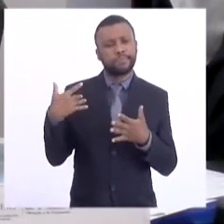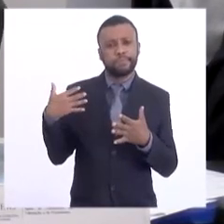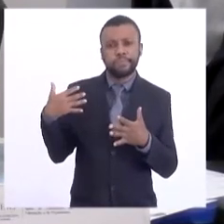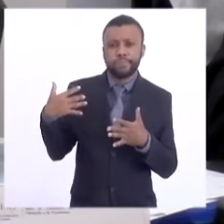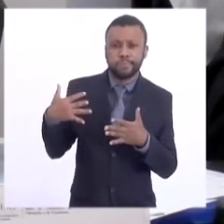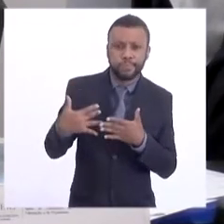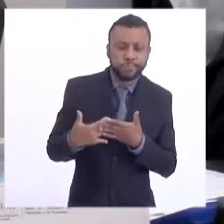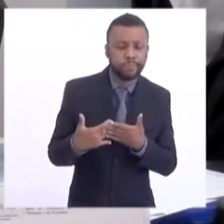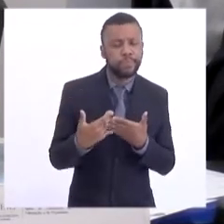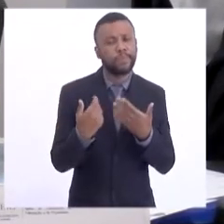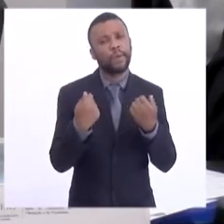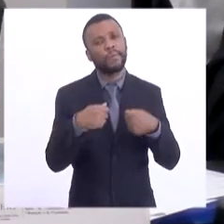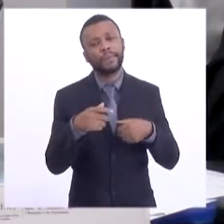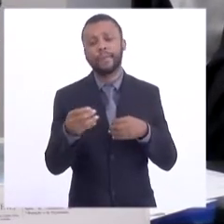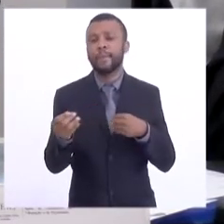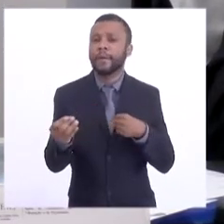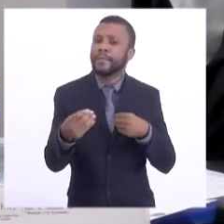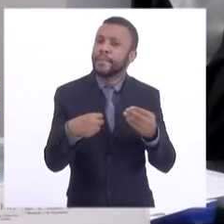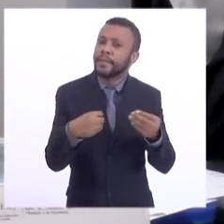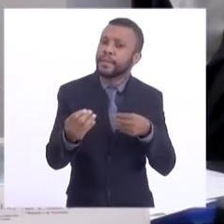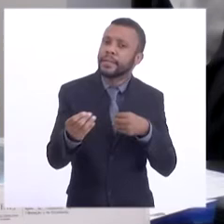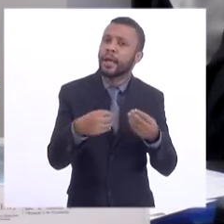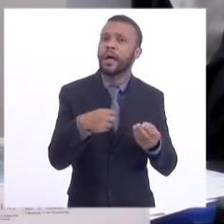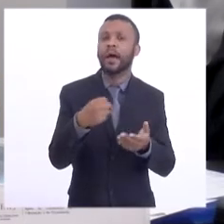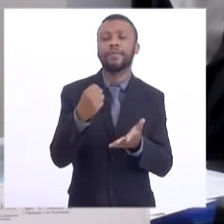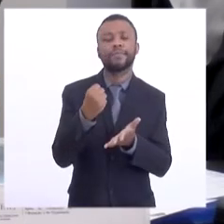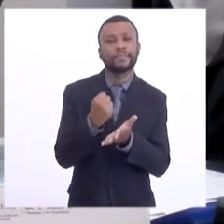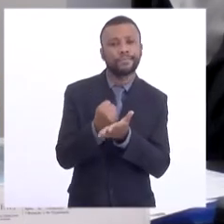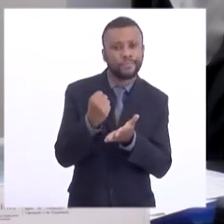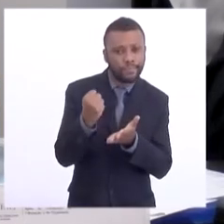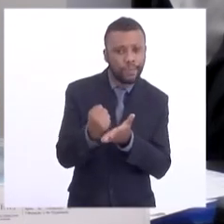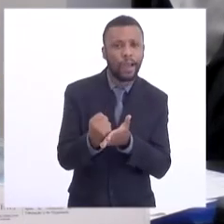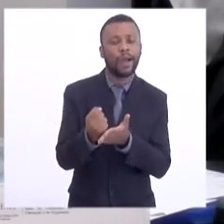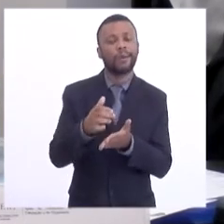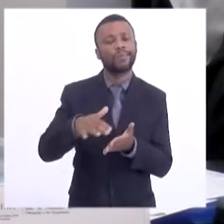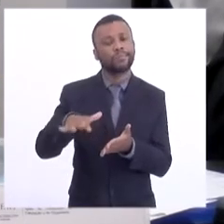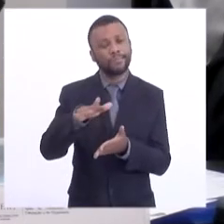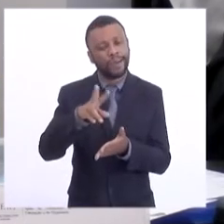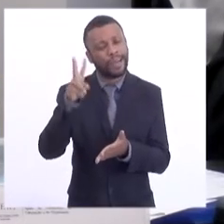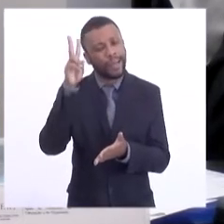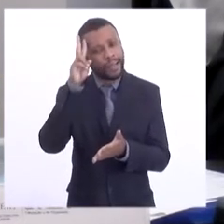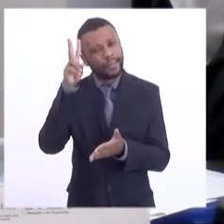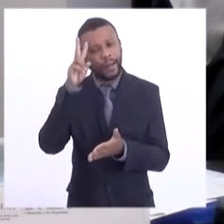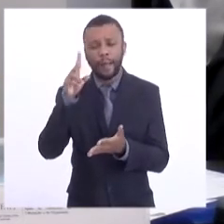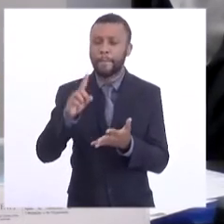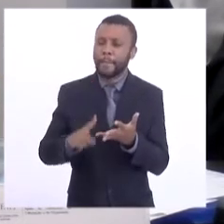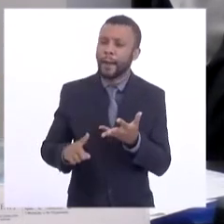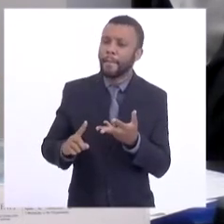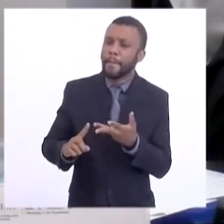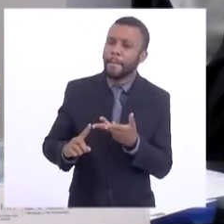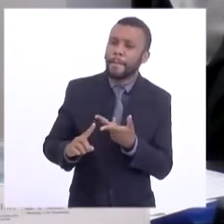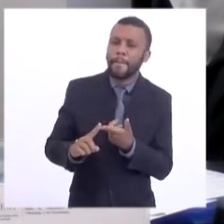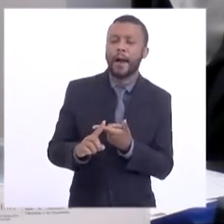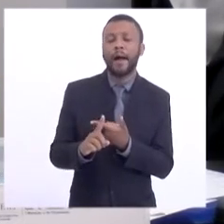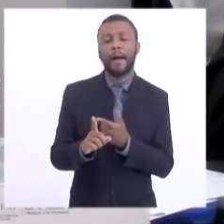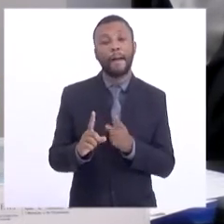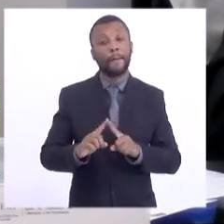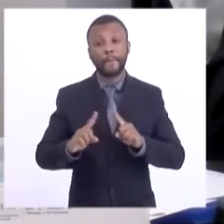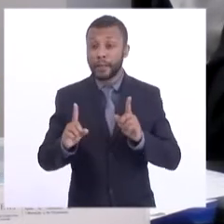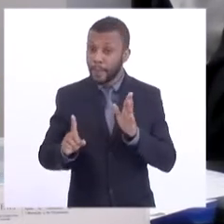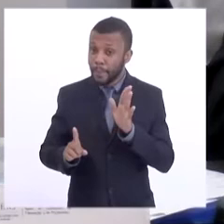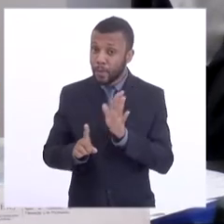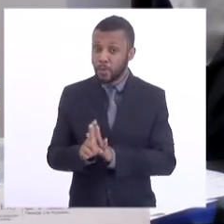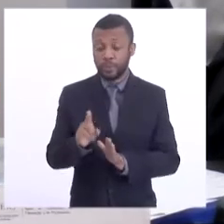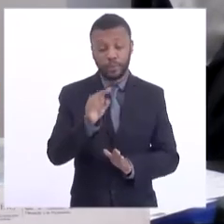tem que ser mais flexível as terceirizações aquela história toda mas eu pergunto era para os